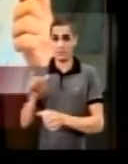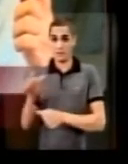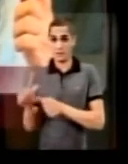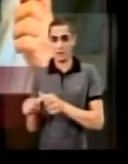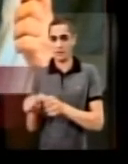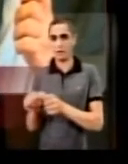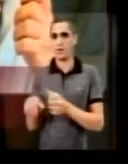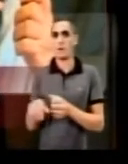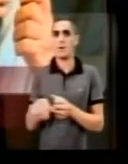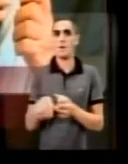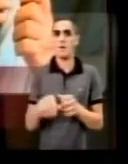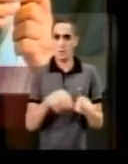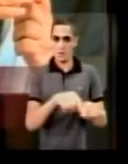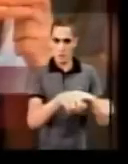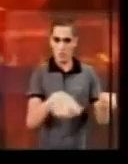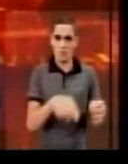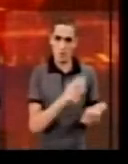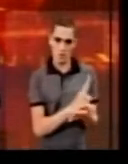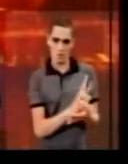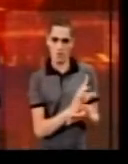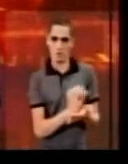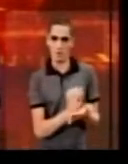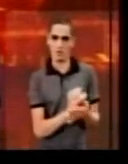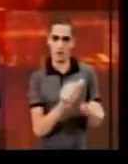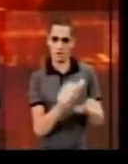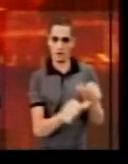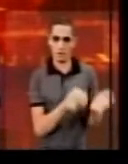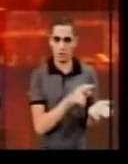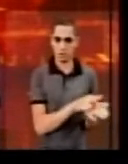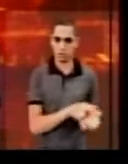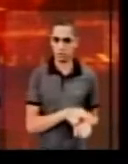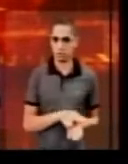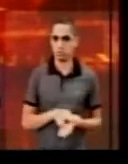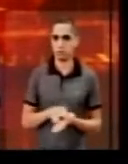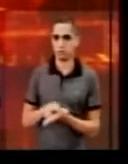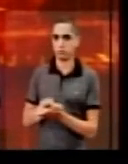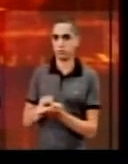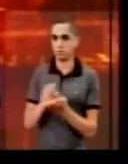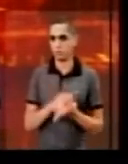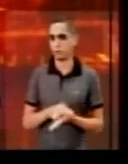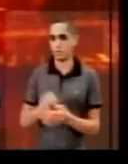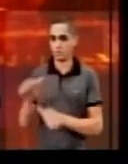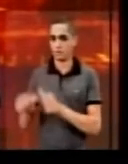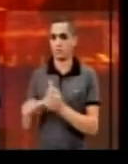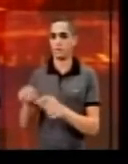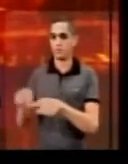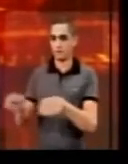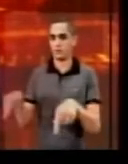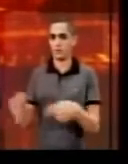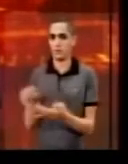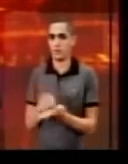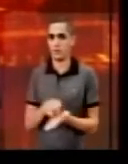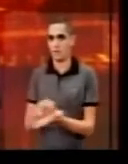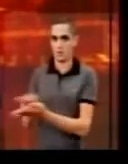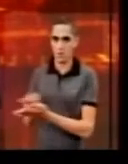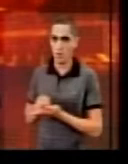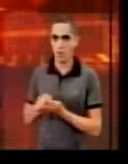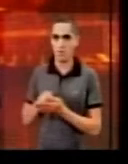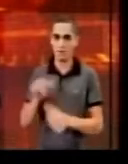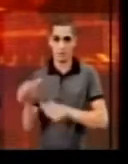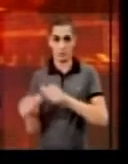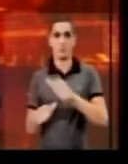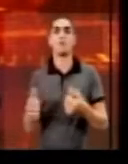né? Obviamente, uma parte deles, que no mundo inteiro gira entre 30% e 40%